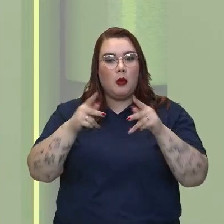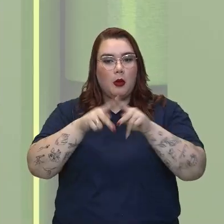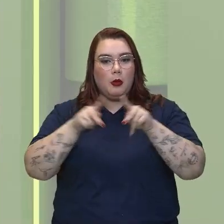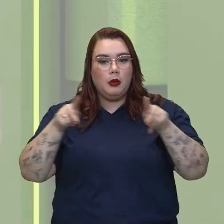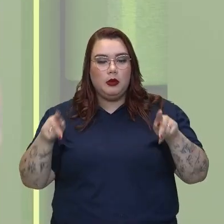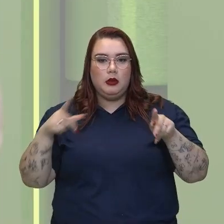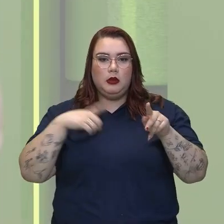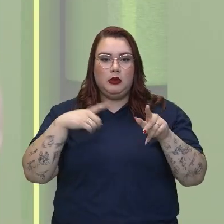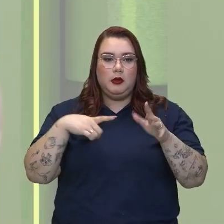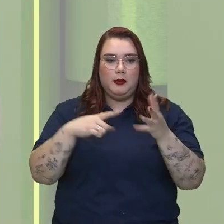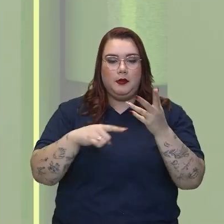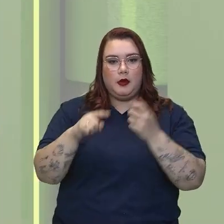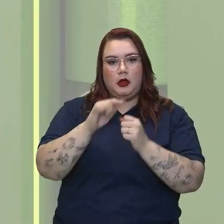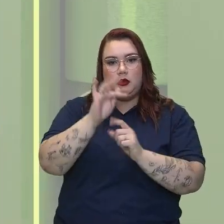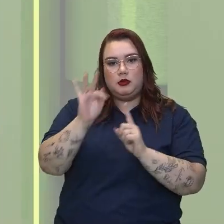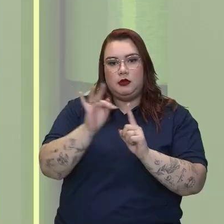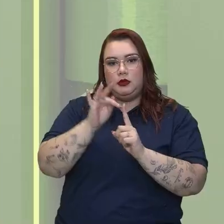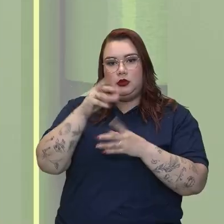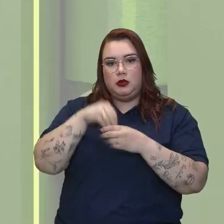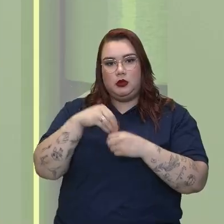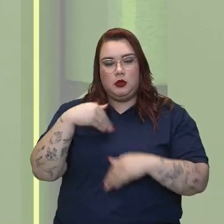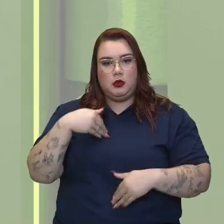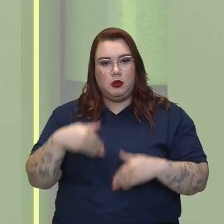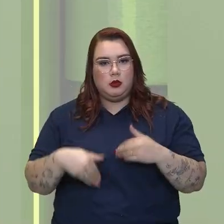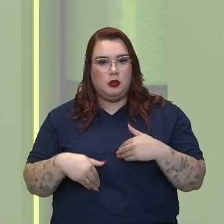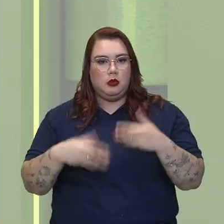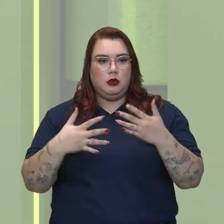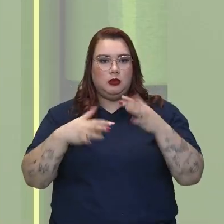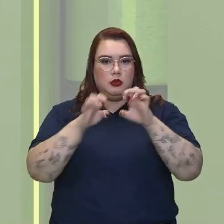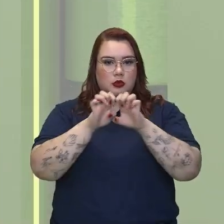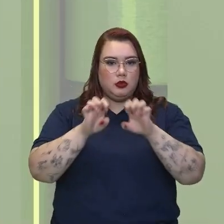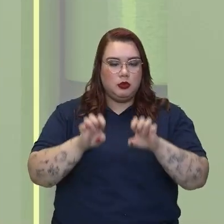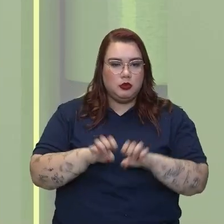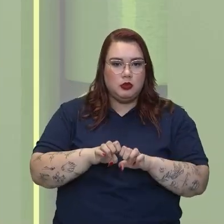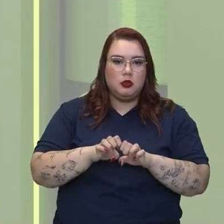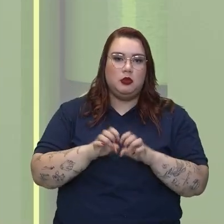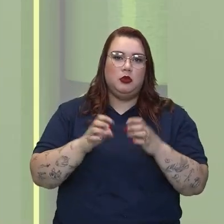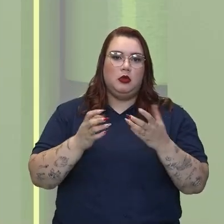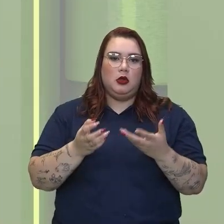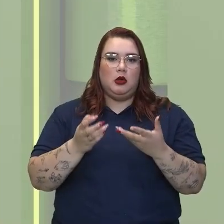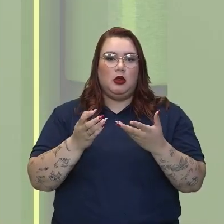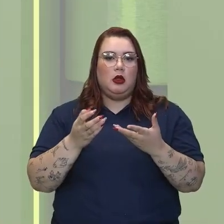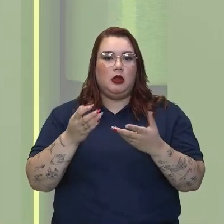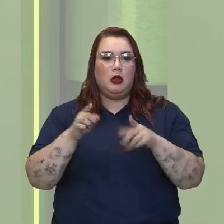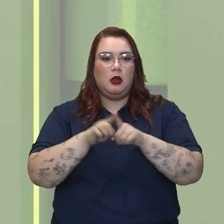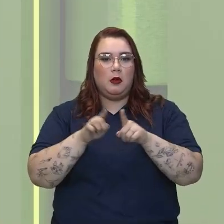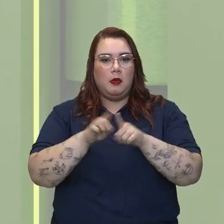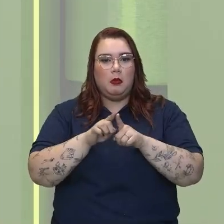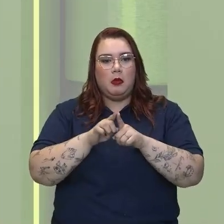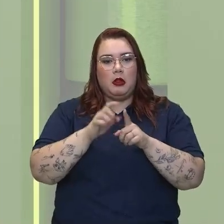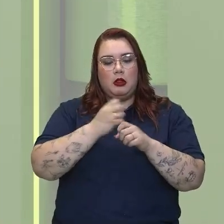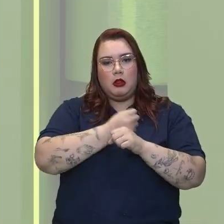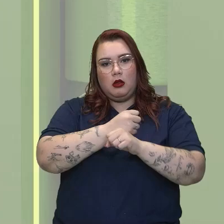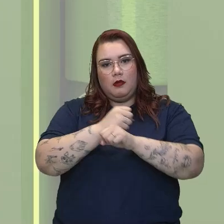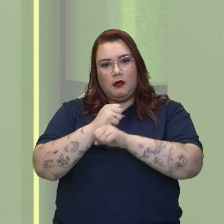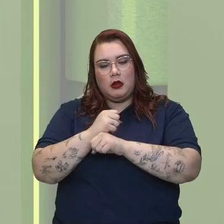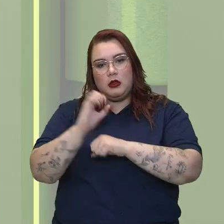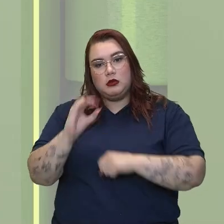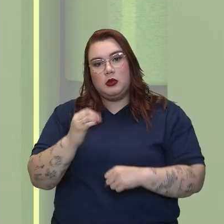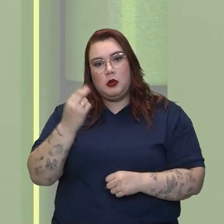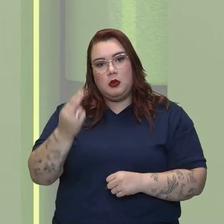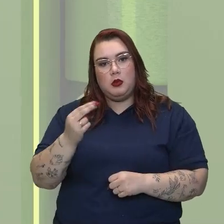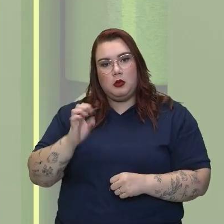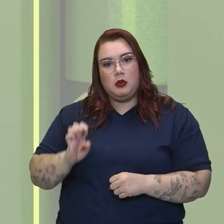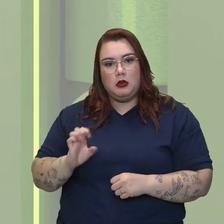várias funções no nosso corpo, sejam estruturais, sejam de transportes, ou mecanismos de defesa, ou enzimas, como